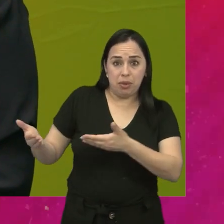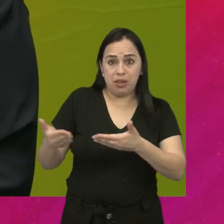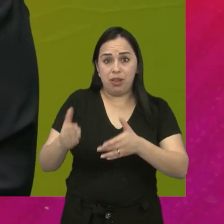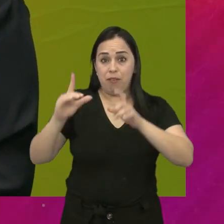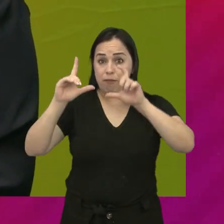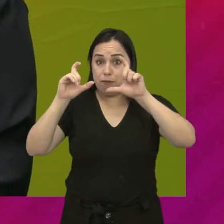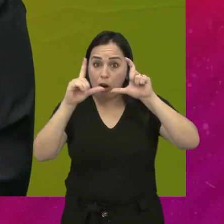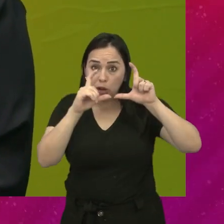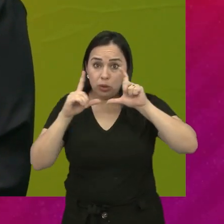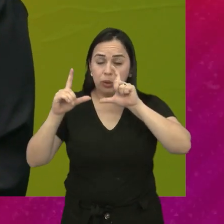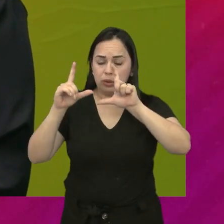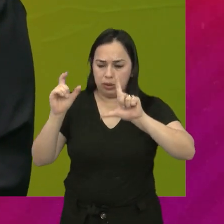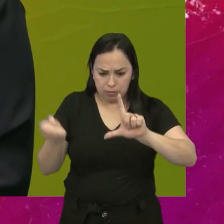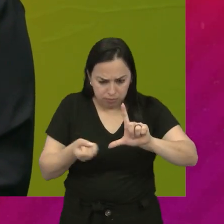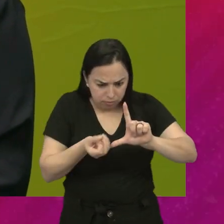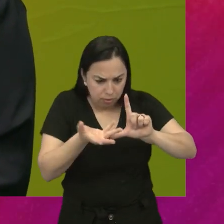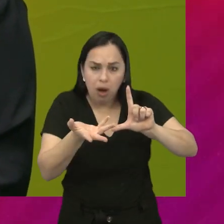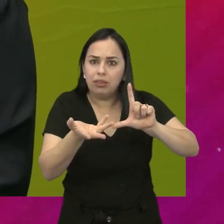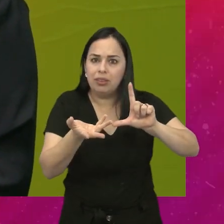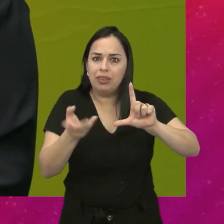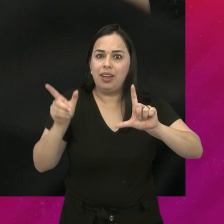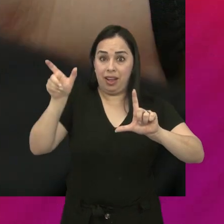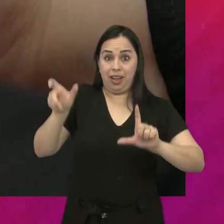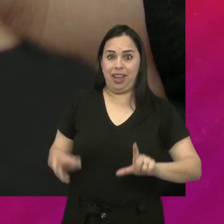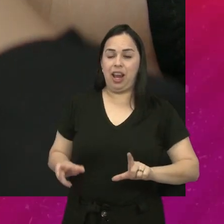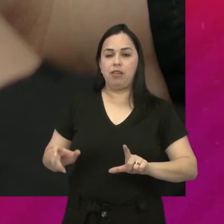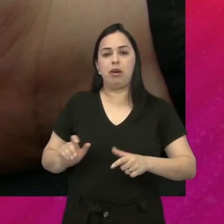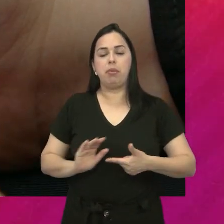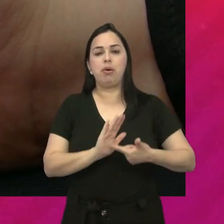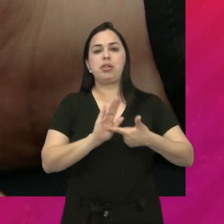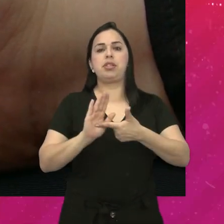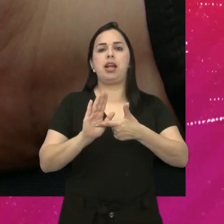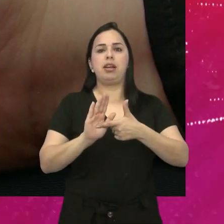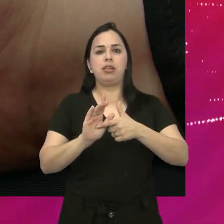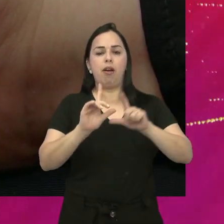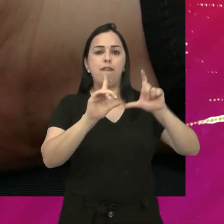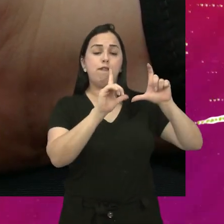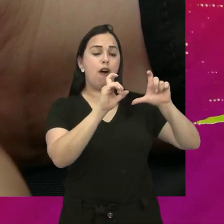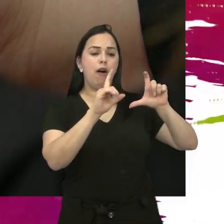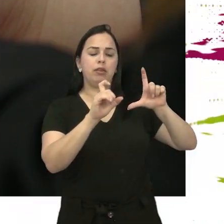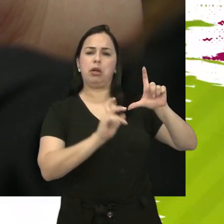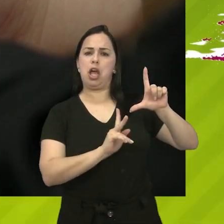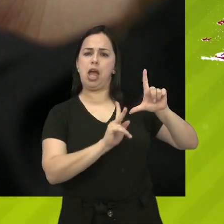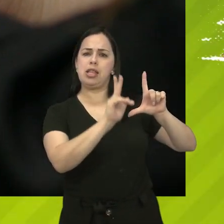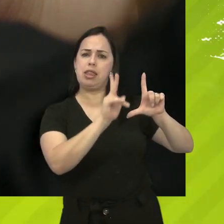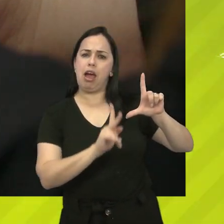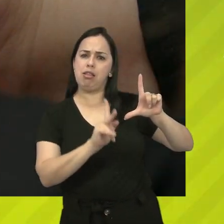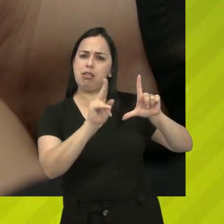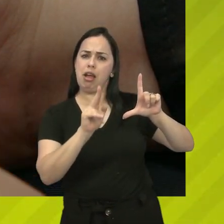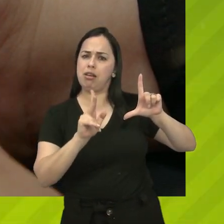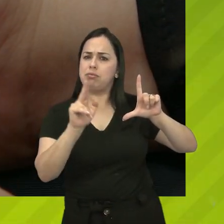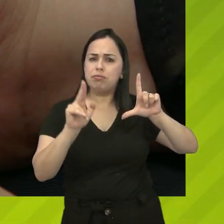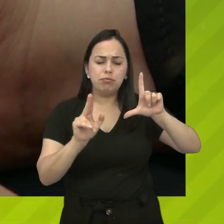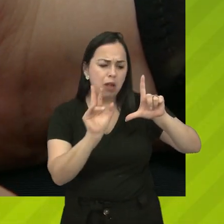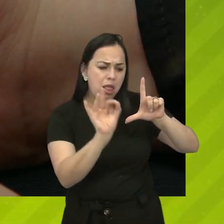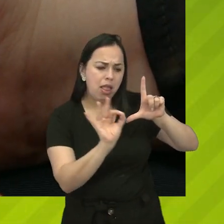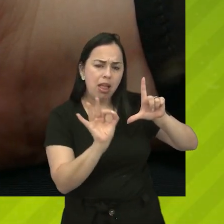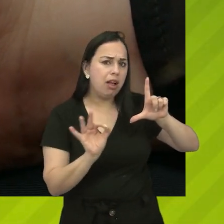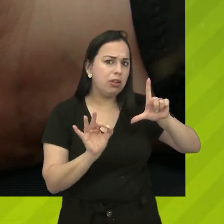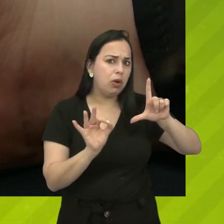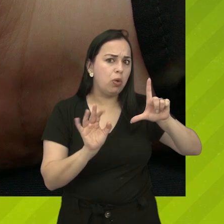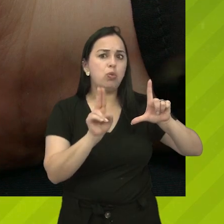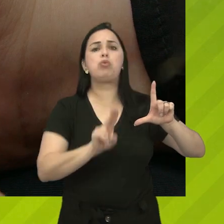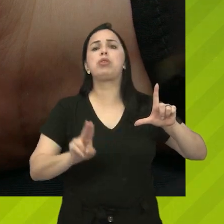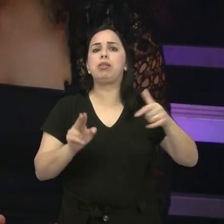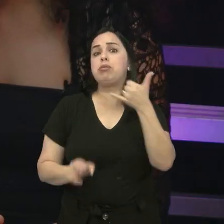suas fotos poesia. E olha, a Nadine inclusive vai mostrar pra gente um tutorial de como editar fotos pelo celular, com